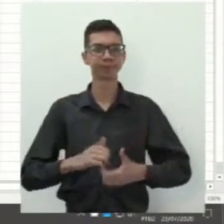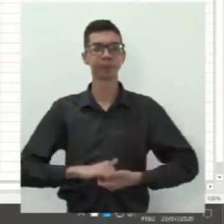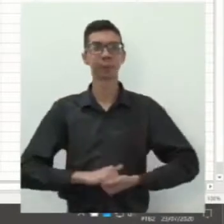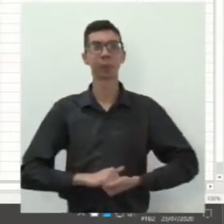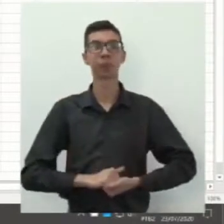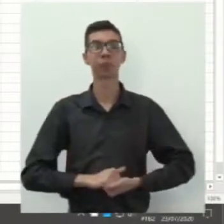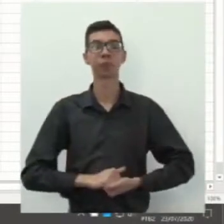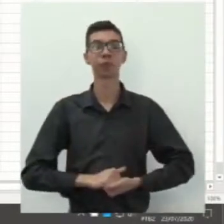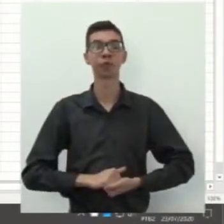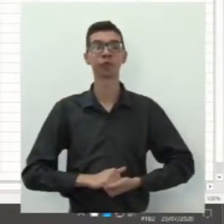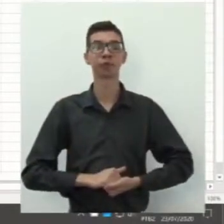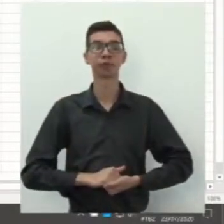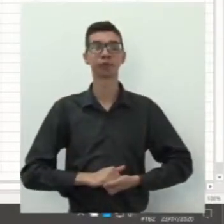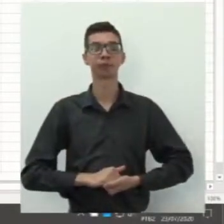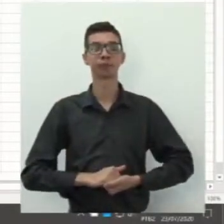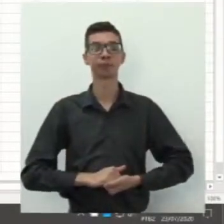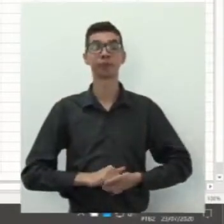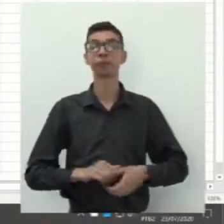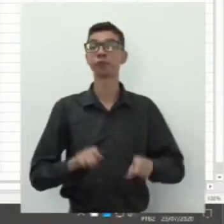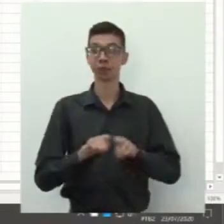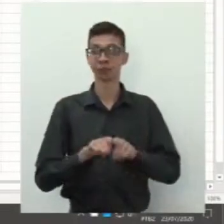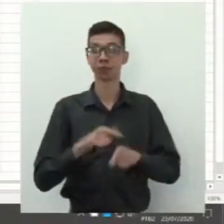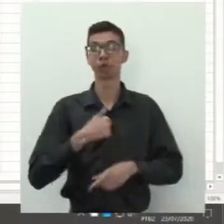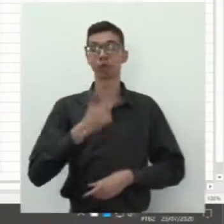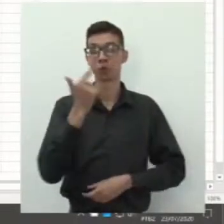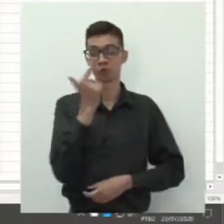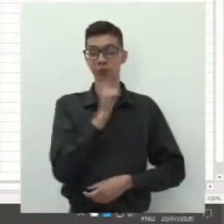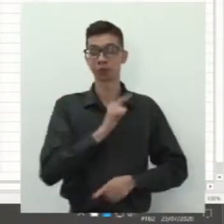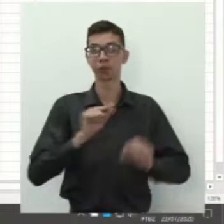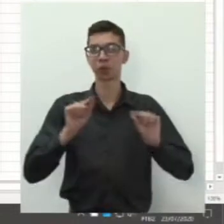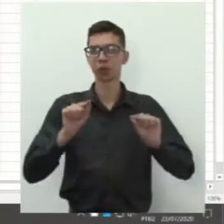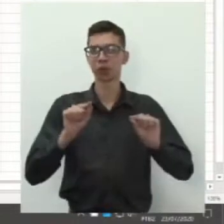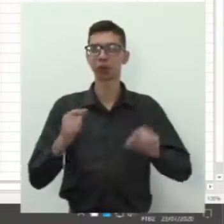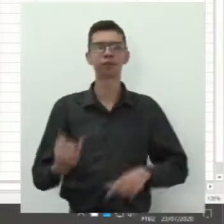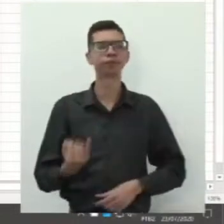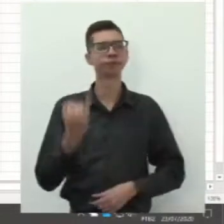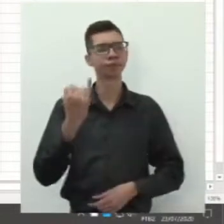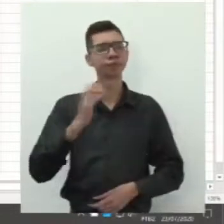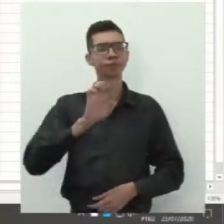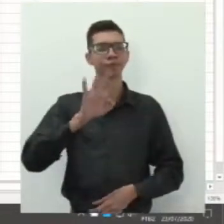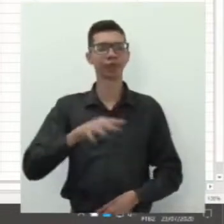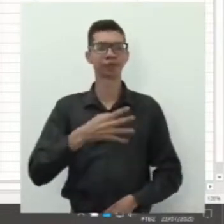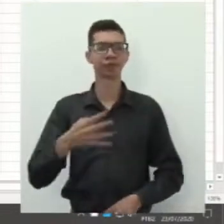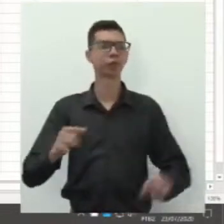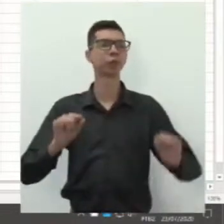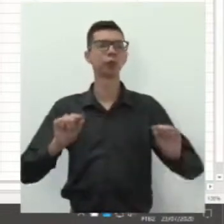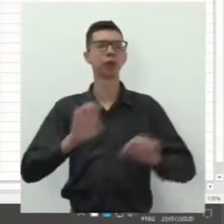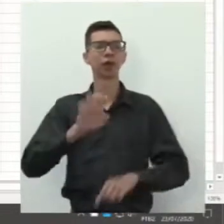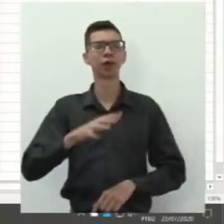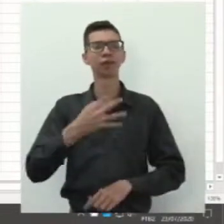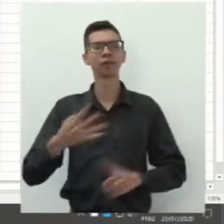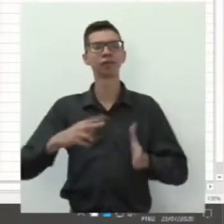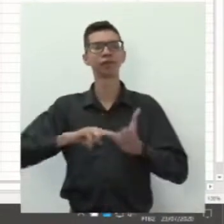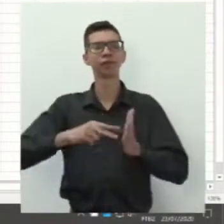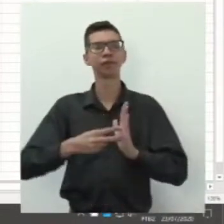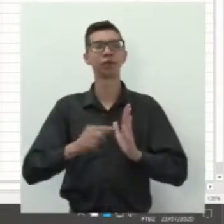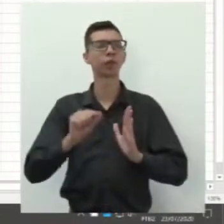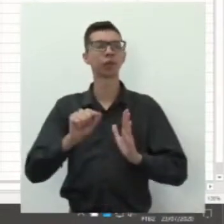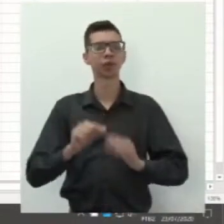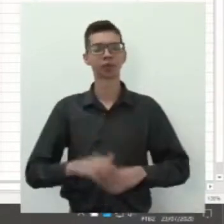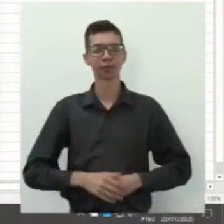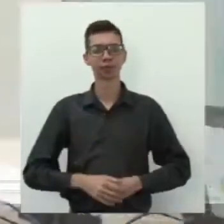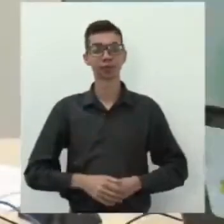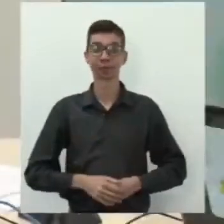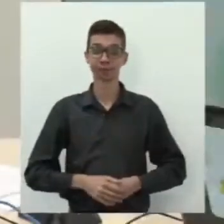Bom, consigo também, né, o que é interessante do Excel, né, o que é o Excel, por fim. O